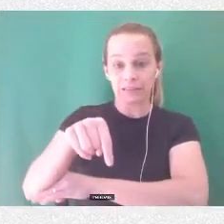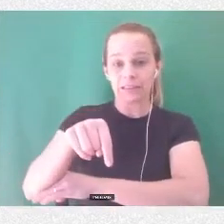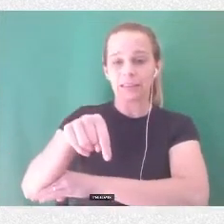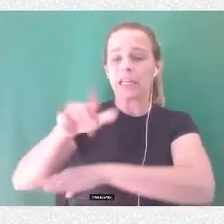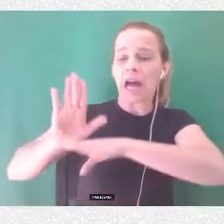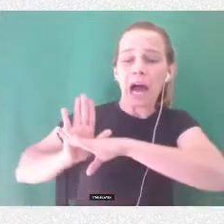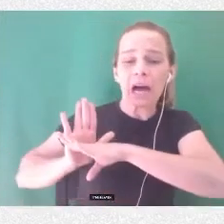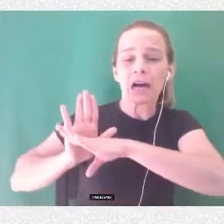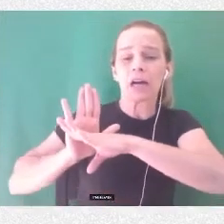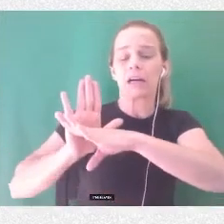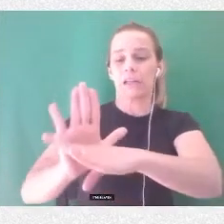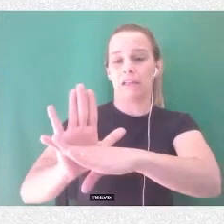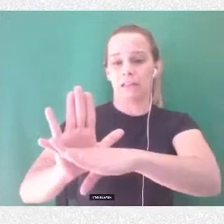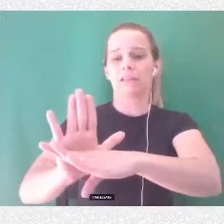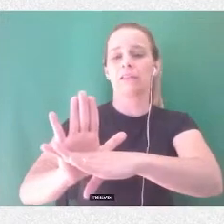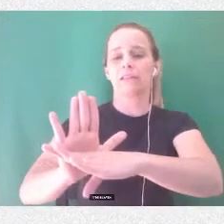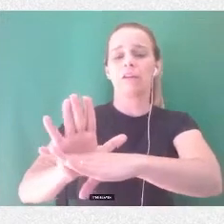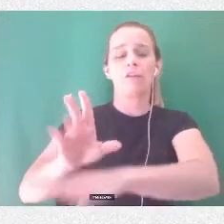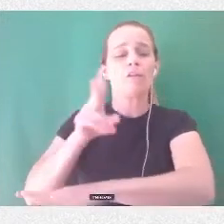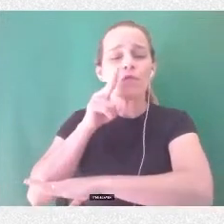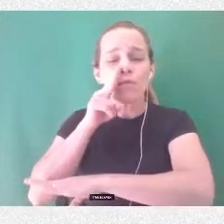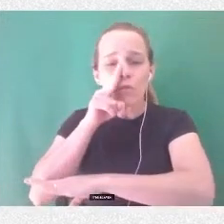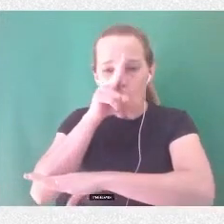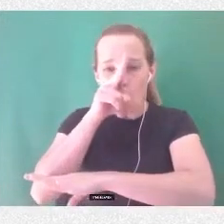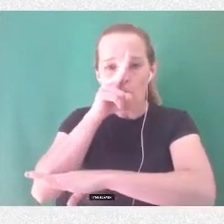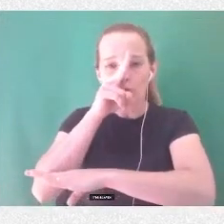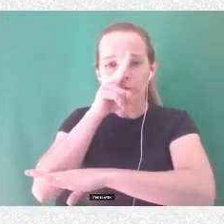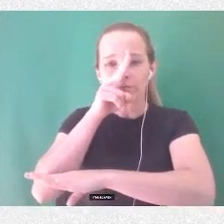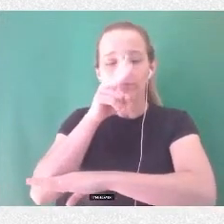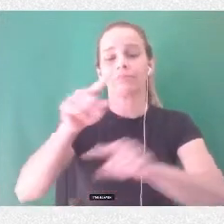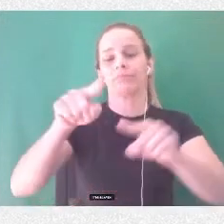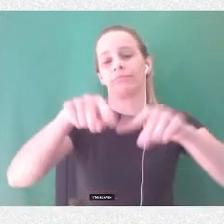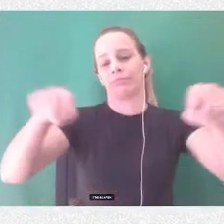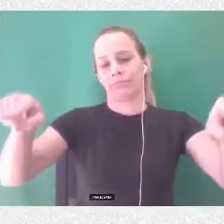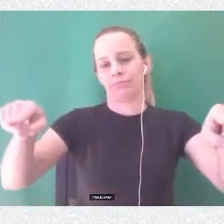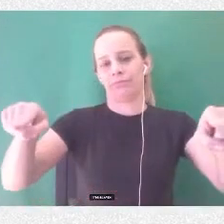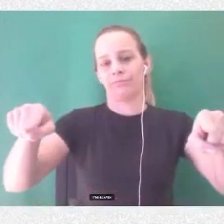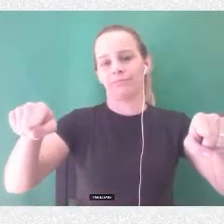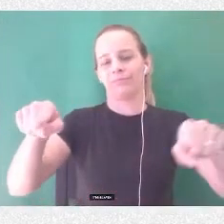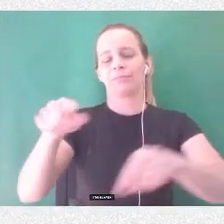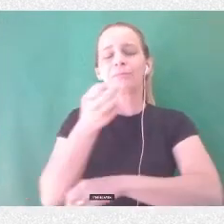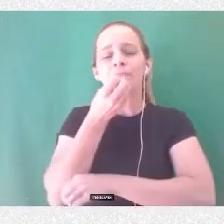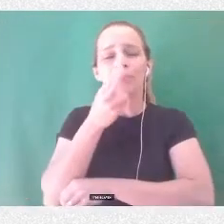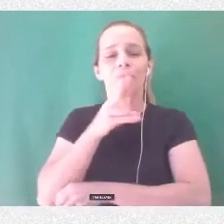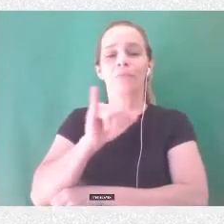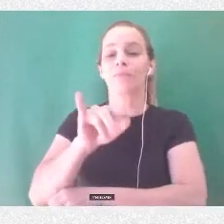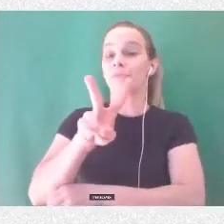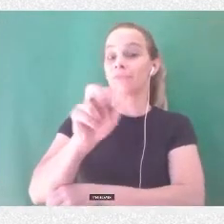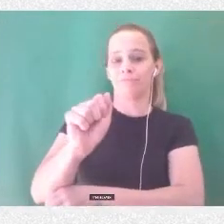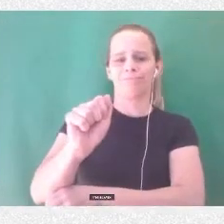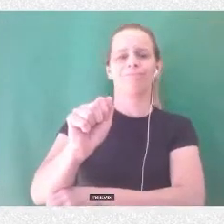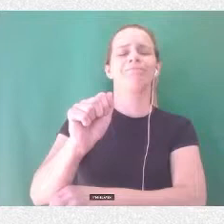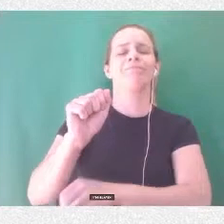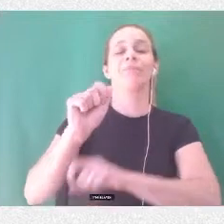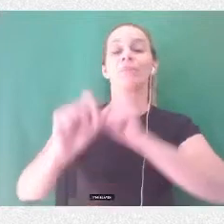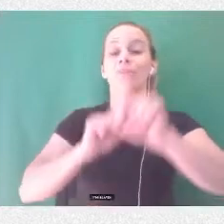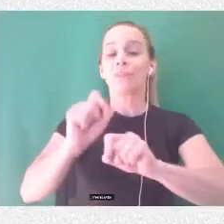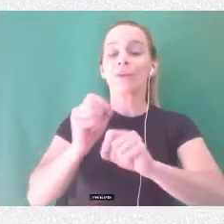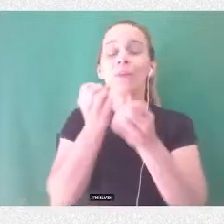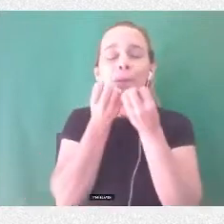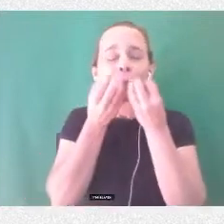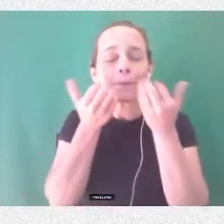contribuir de forma muito forte com a ciência. Viva a ciência, obrigado a todos, e nós estamos